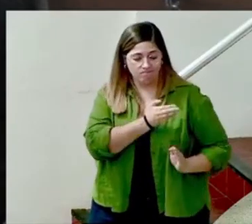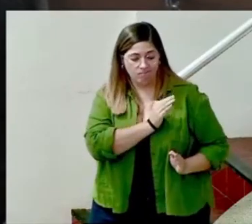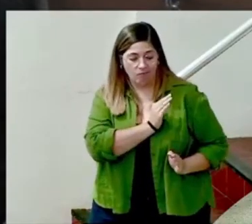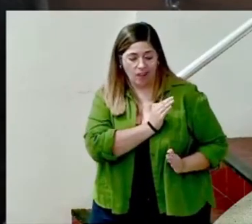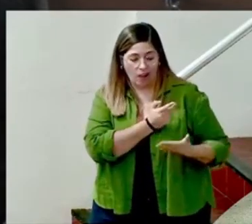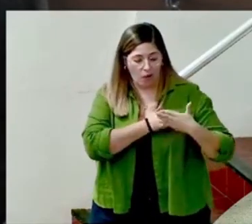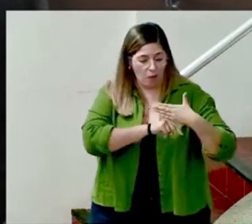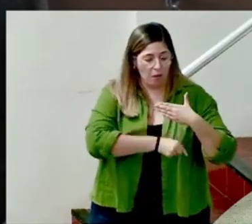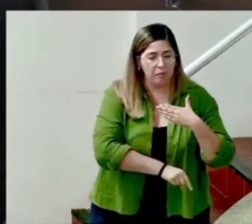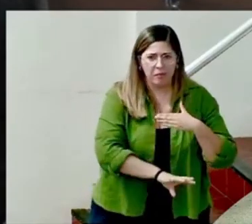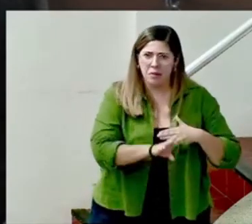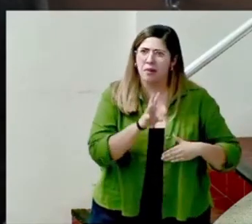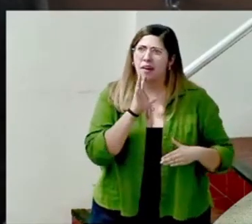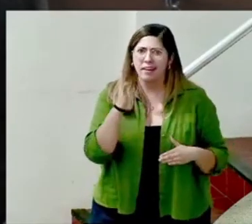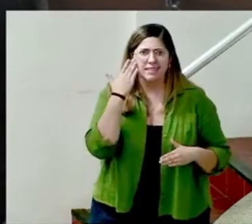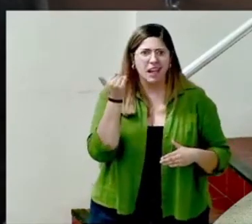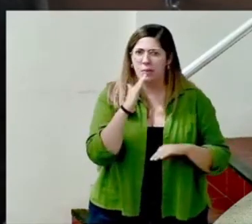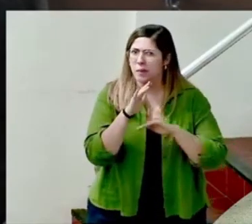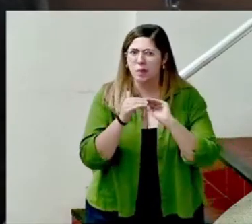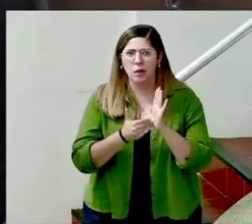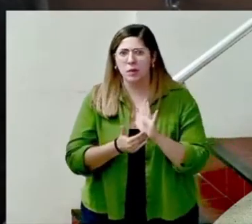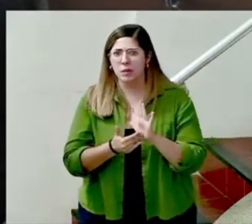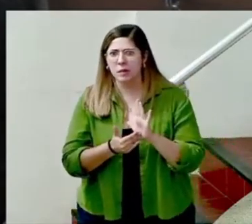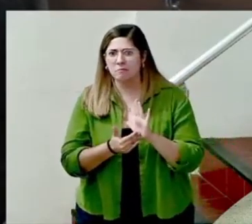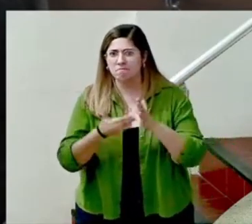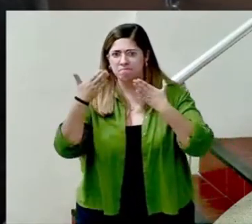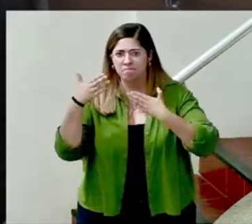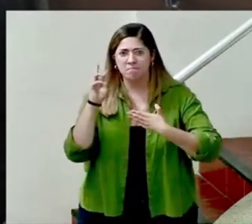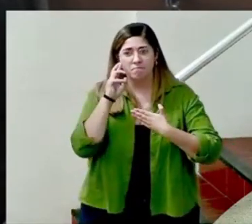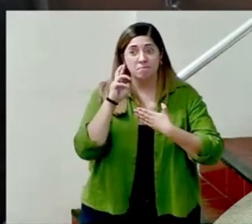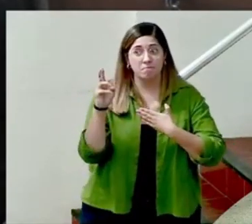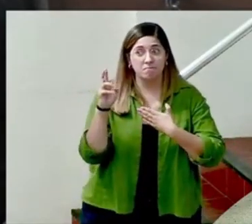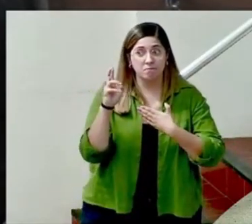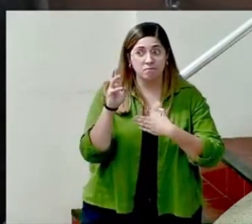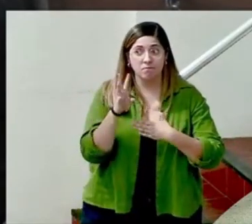de Deus, o que fazem.